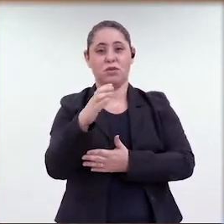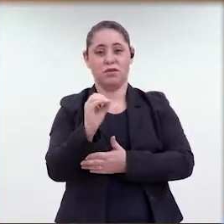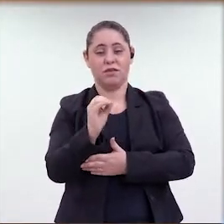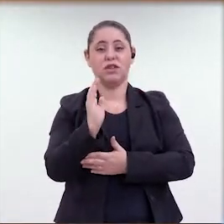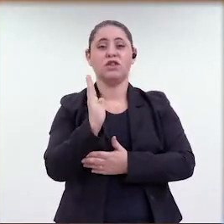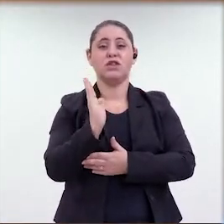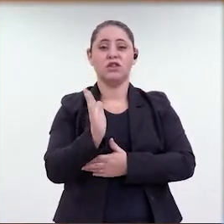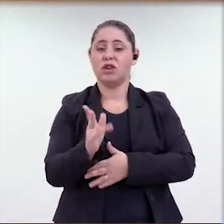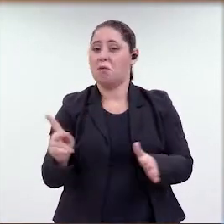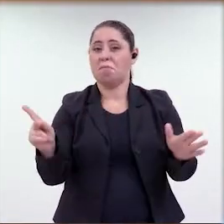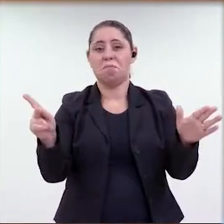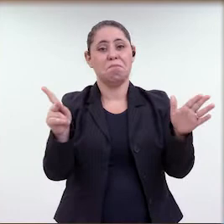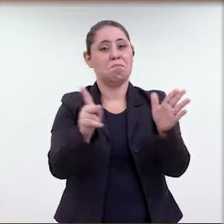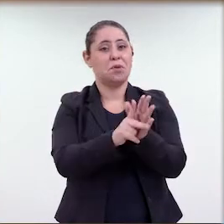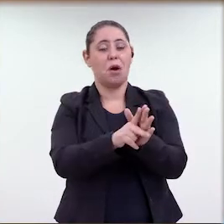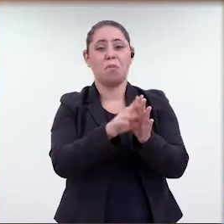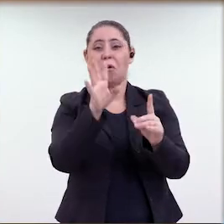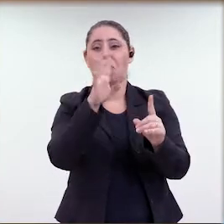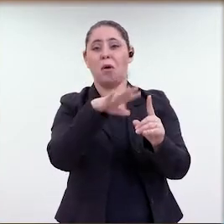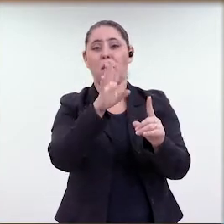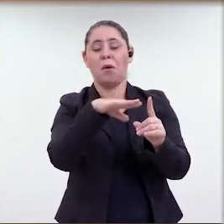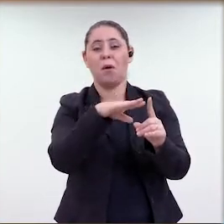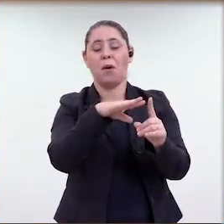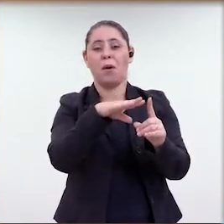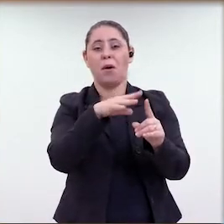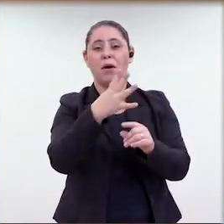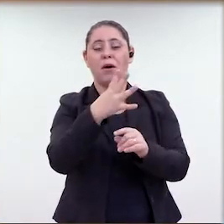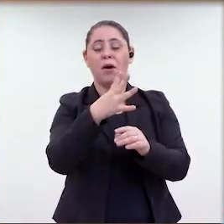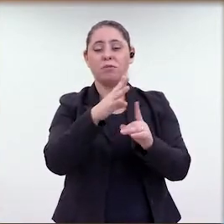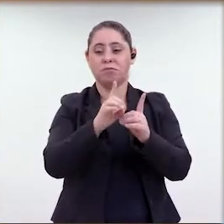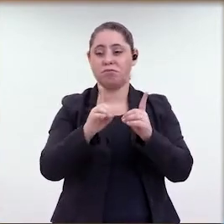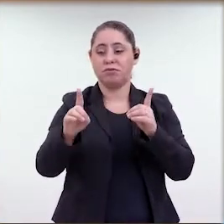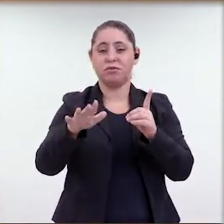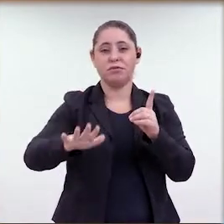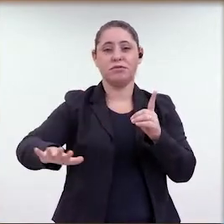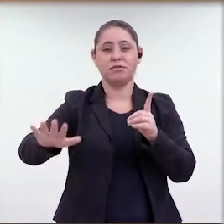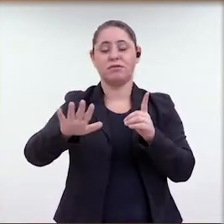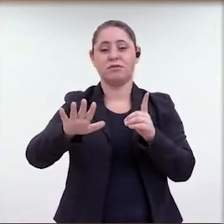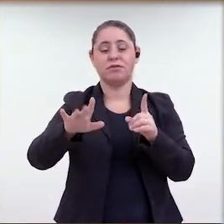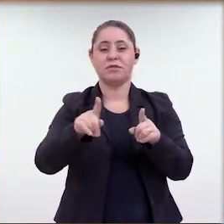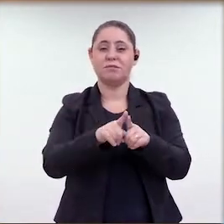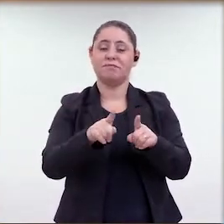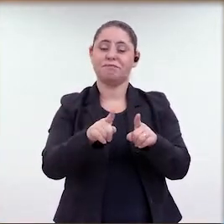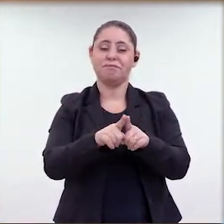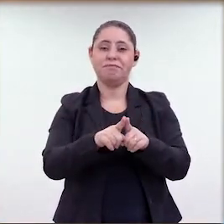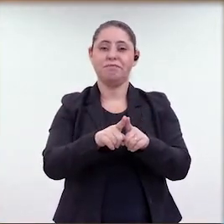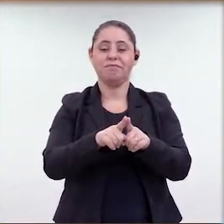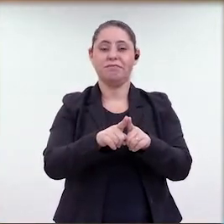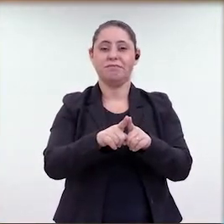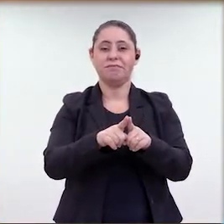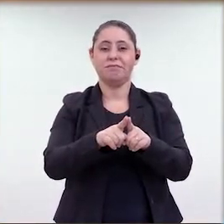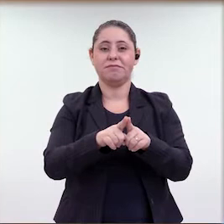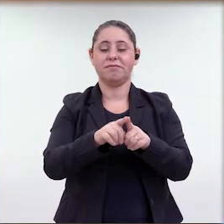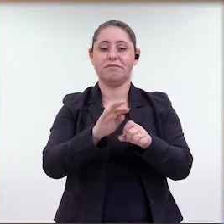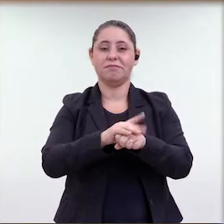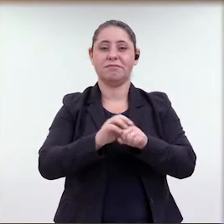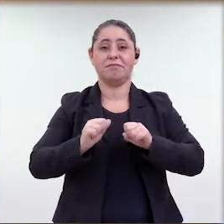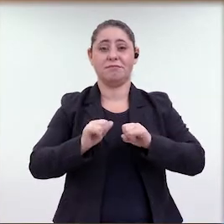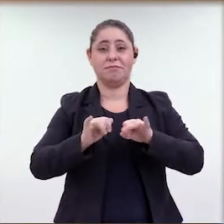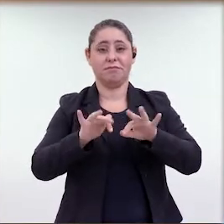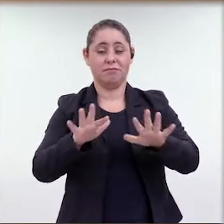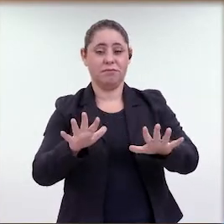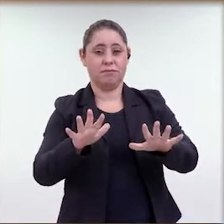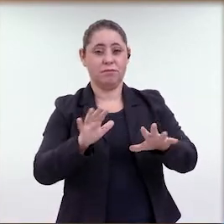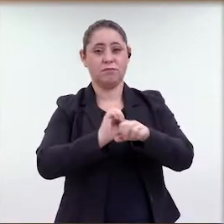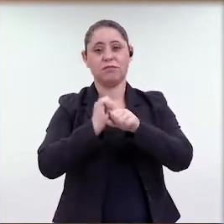2020 já está totalmente dedicada à quarentena, à pandemia do coronavírus,